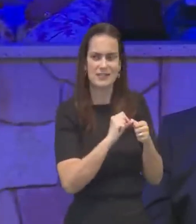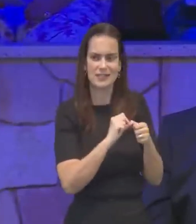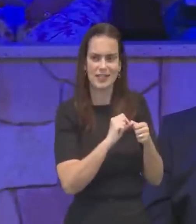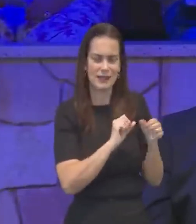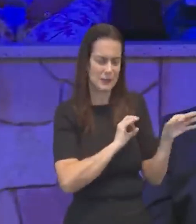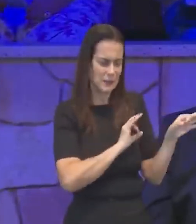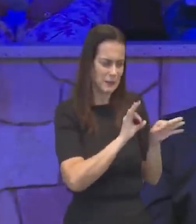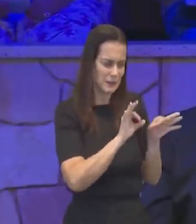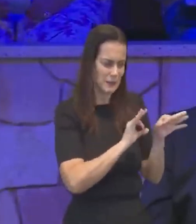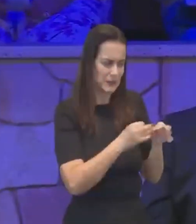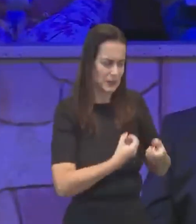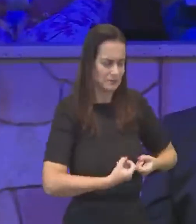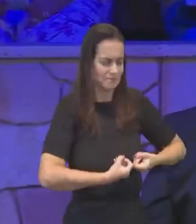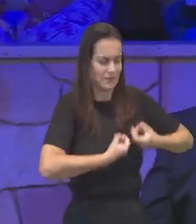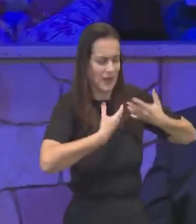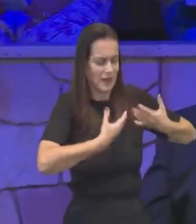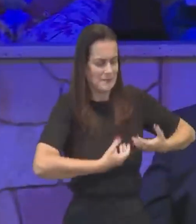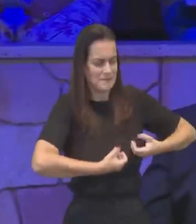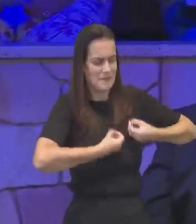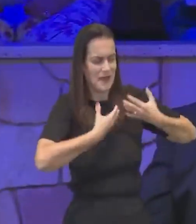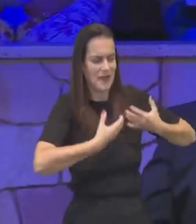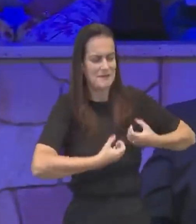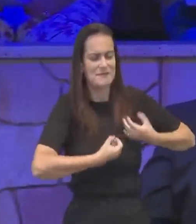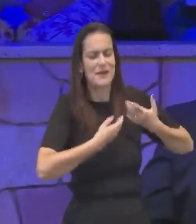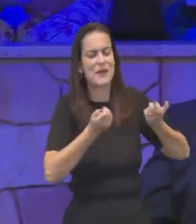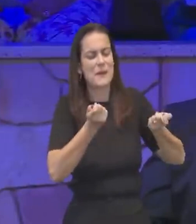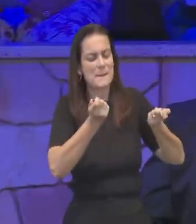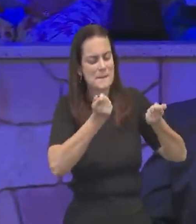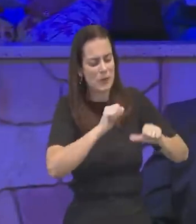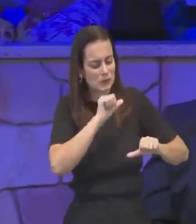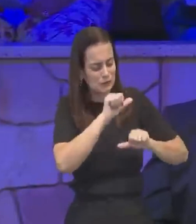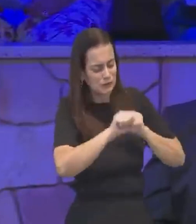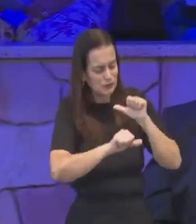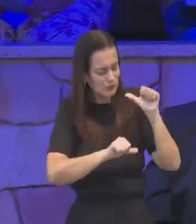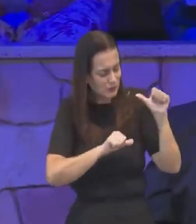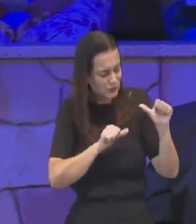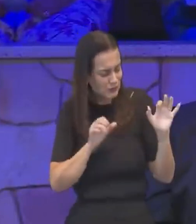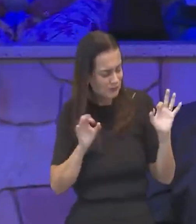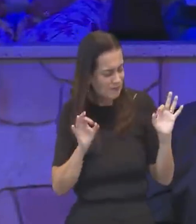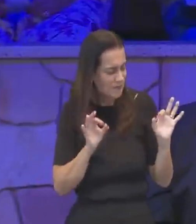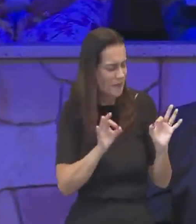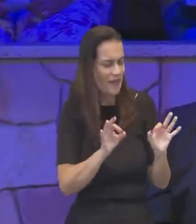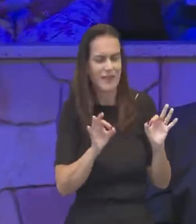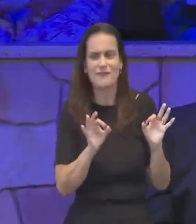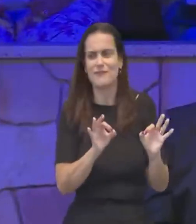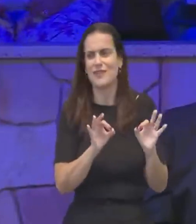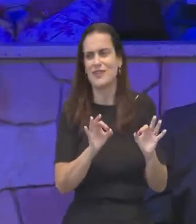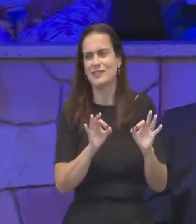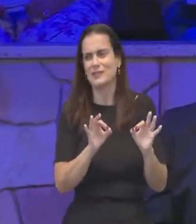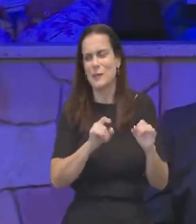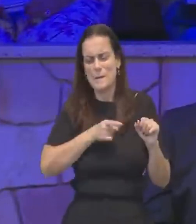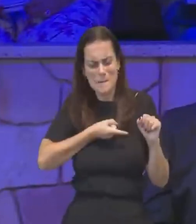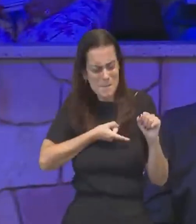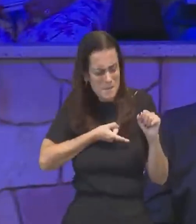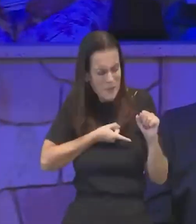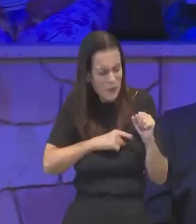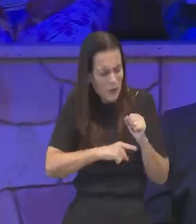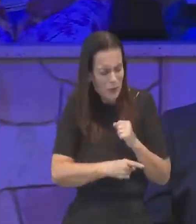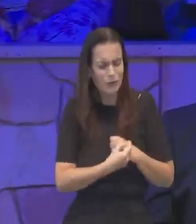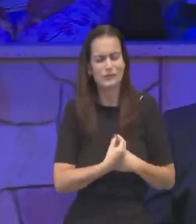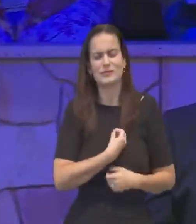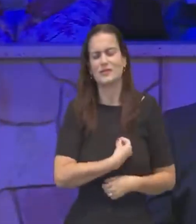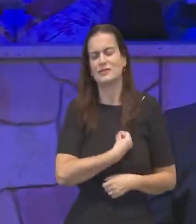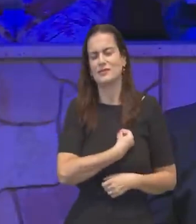de Cristo, jorrar essa fonte capaz de promover transformação no mais íntimo e profundo ser daquela